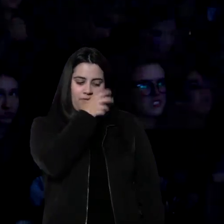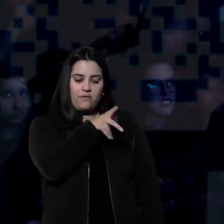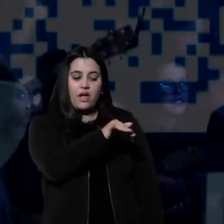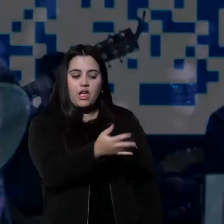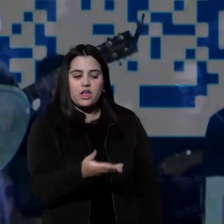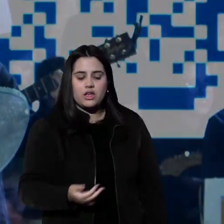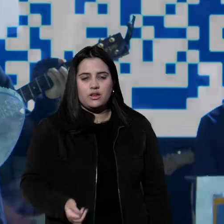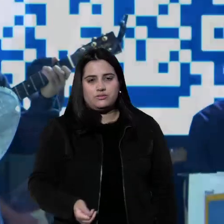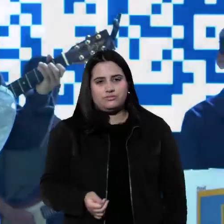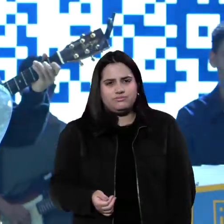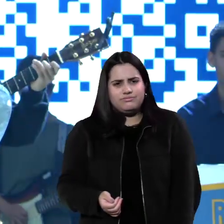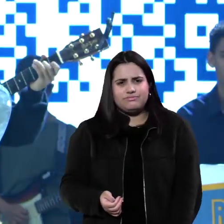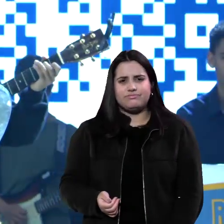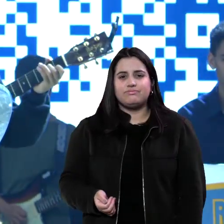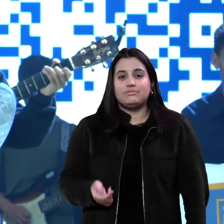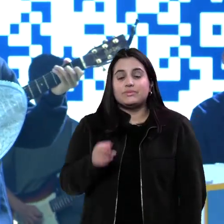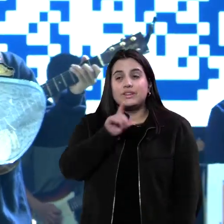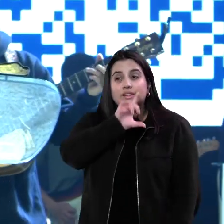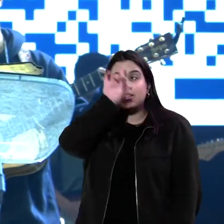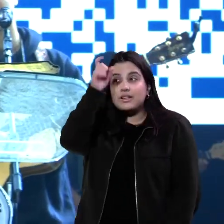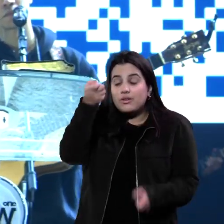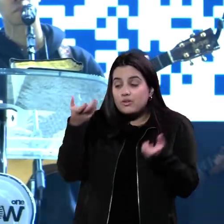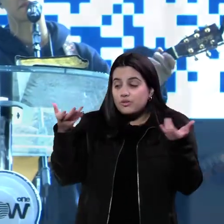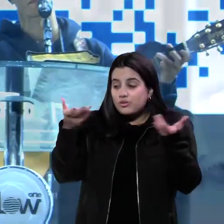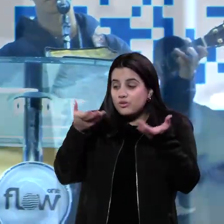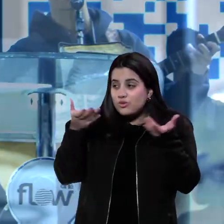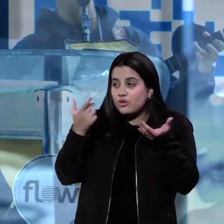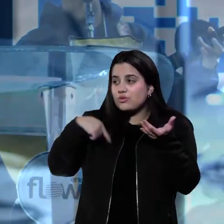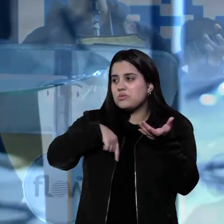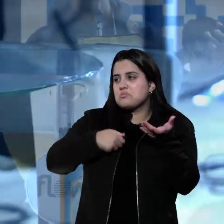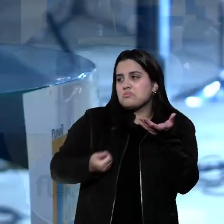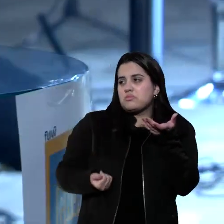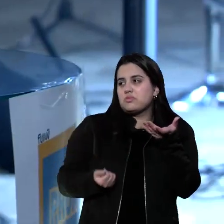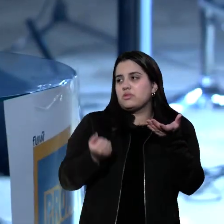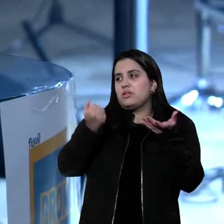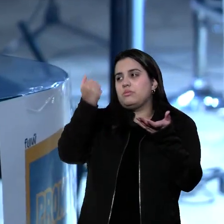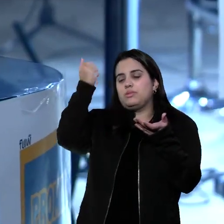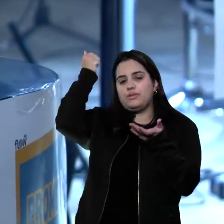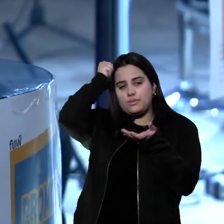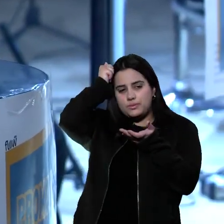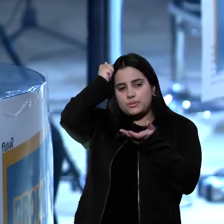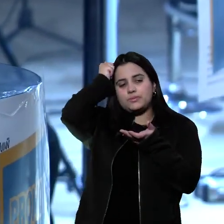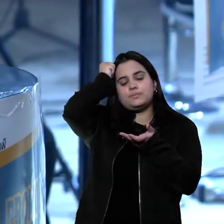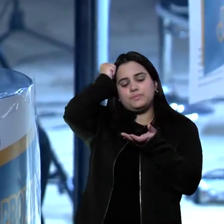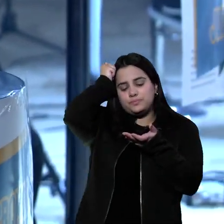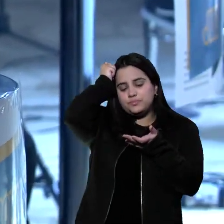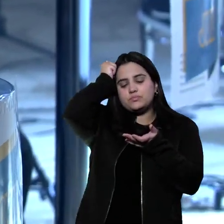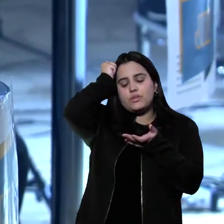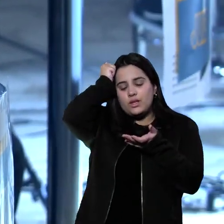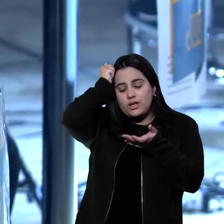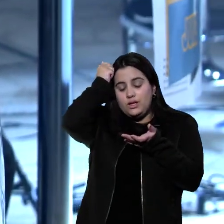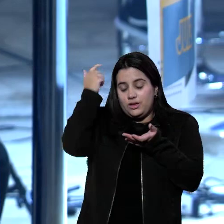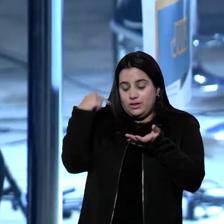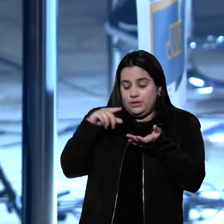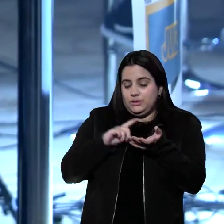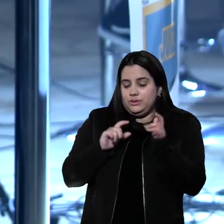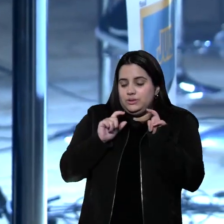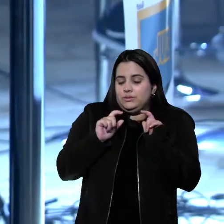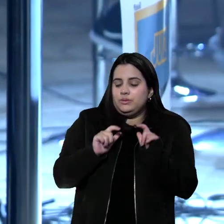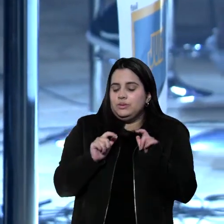outros. Deus, hoje nós nos arrependemos de ficar no lugar do